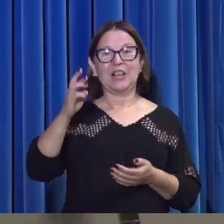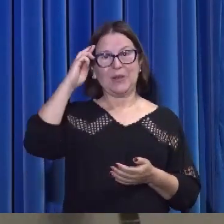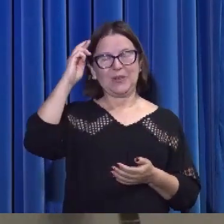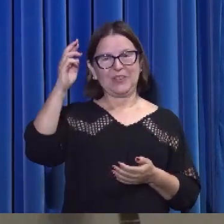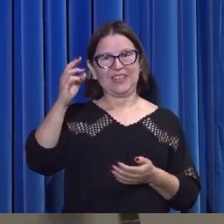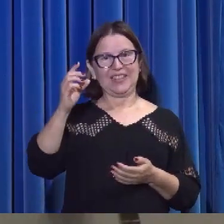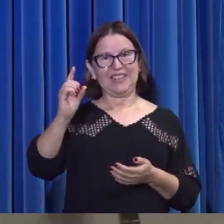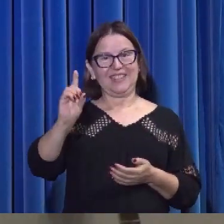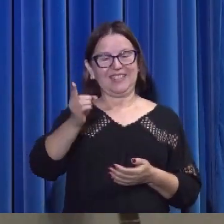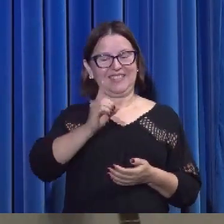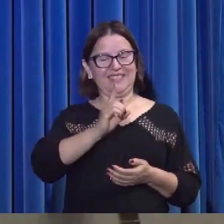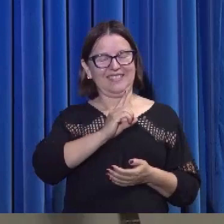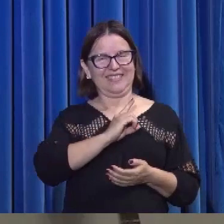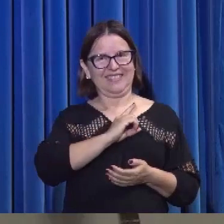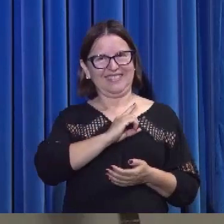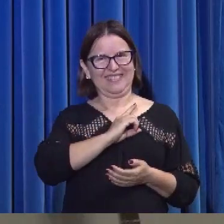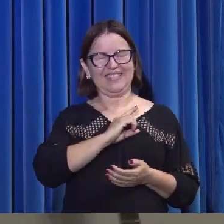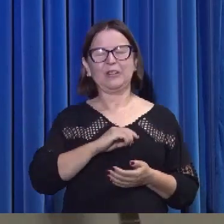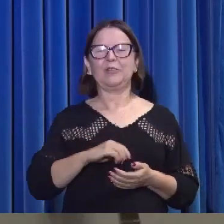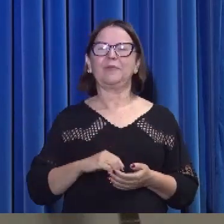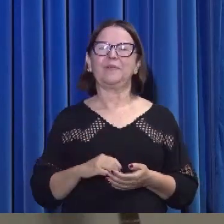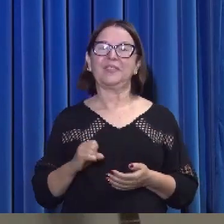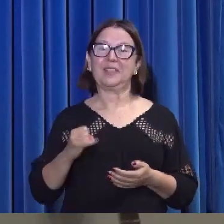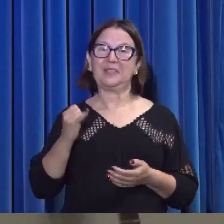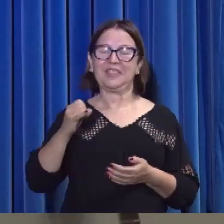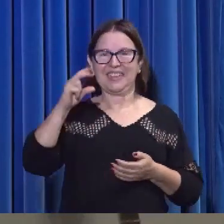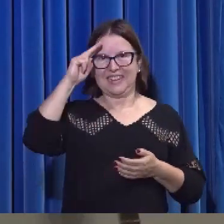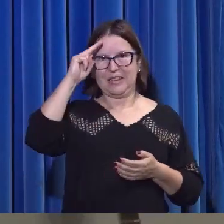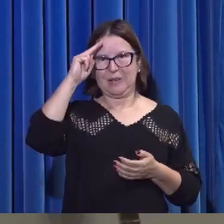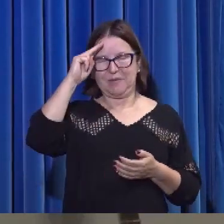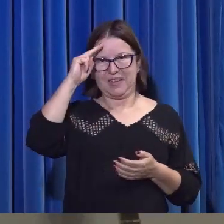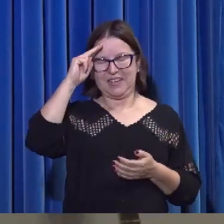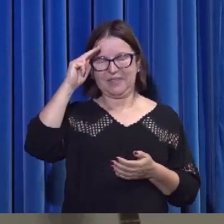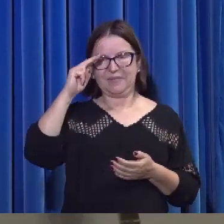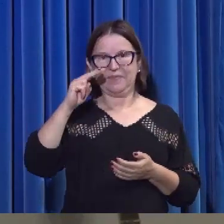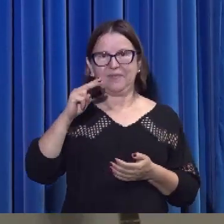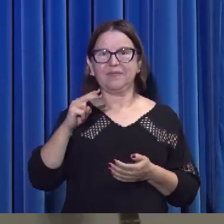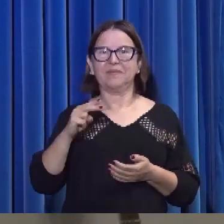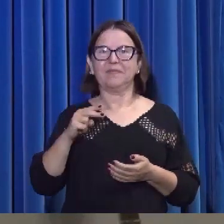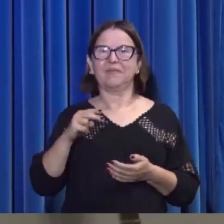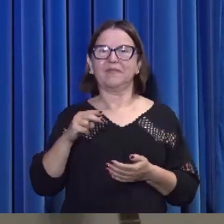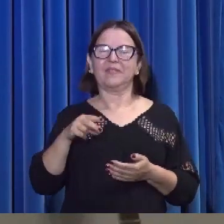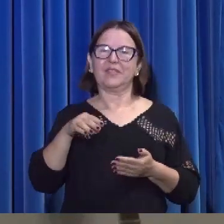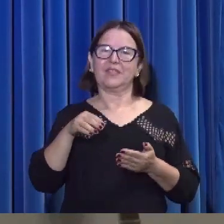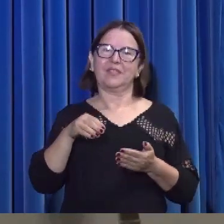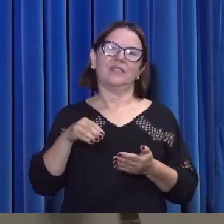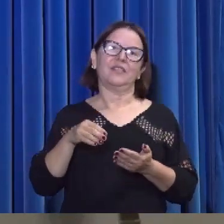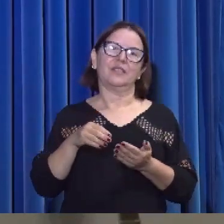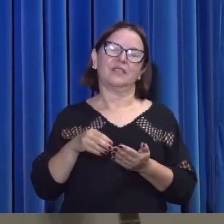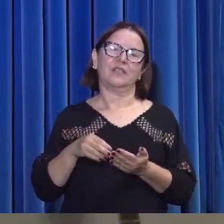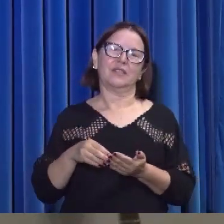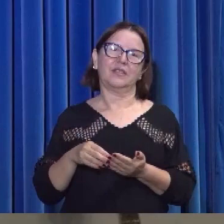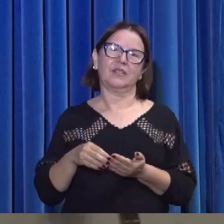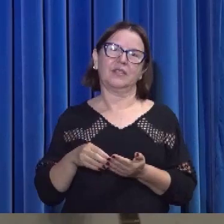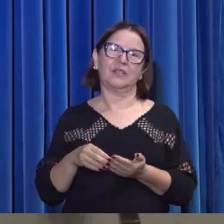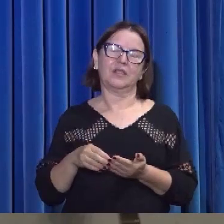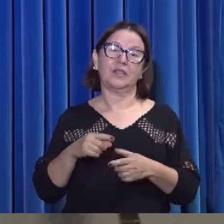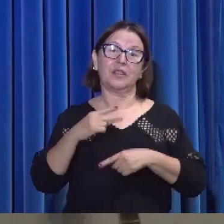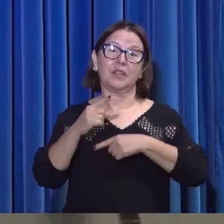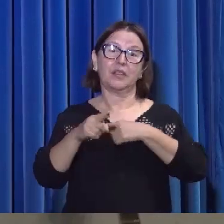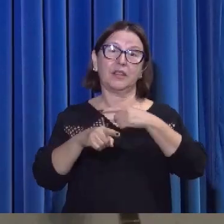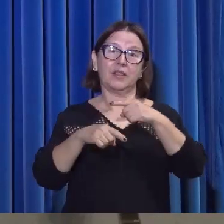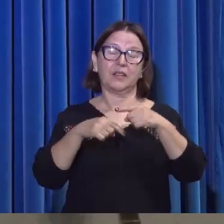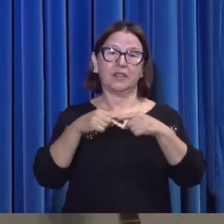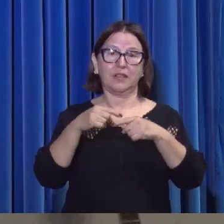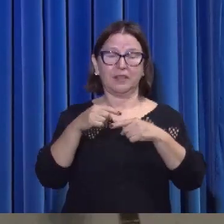É importante lembrarmos que Adão, nosso pai, segundo a carne, depois de ter pecado, passou a ser